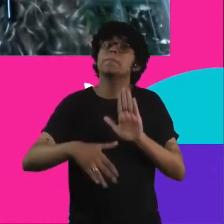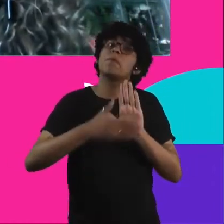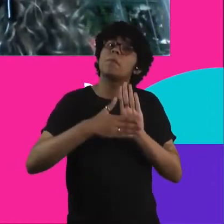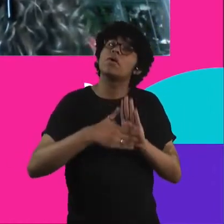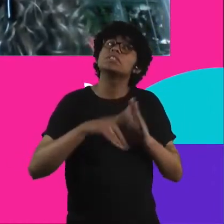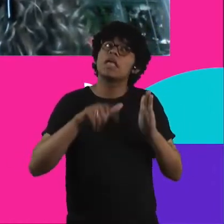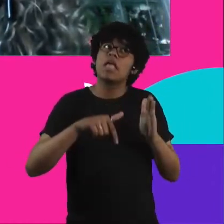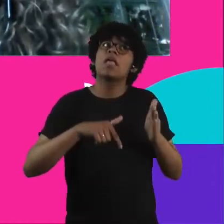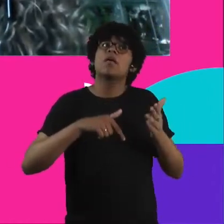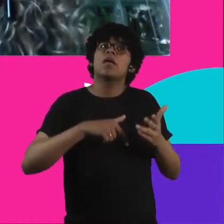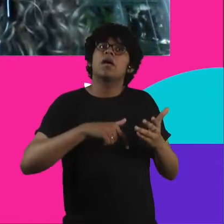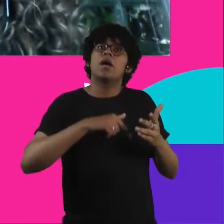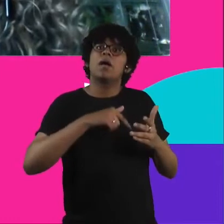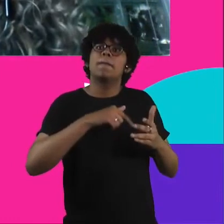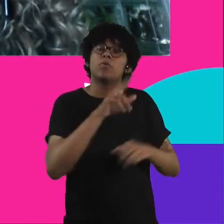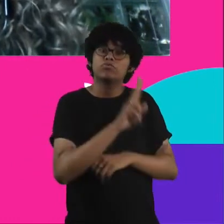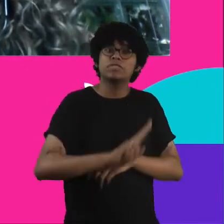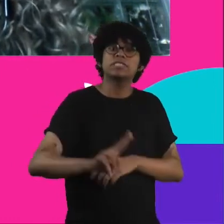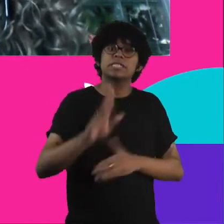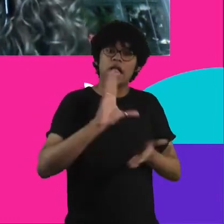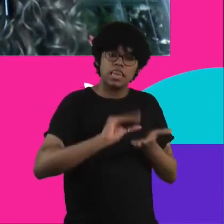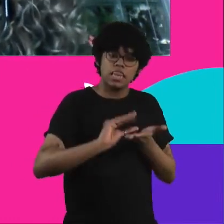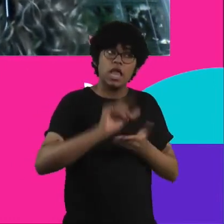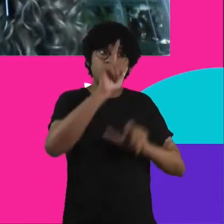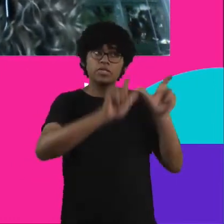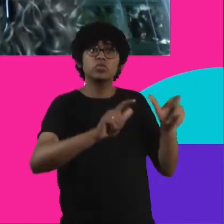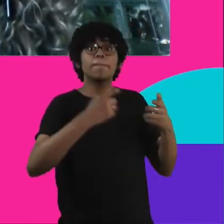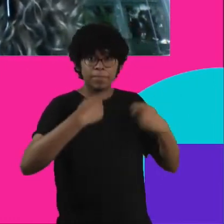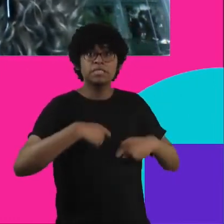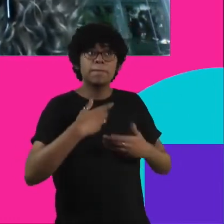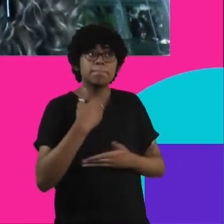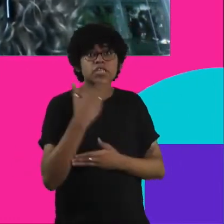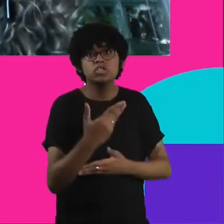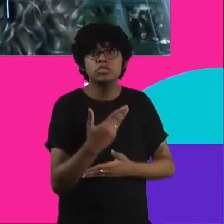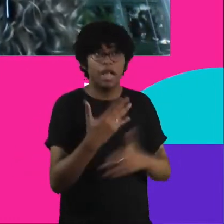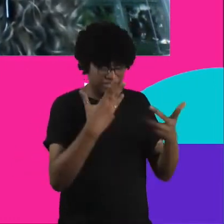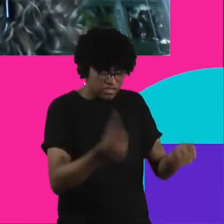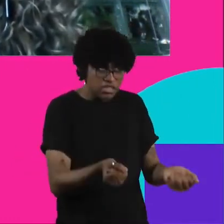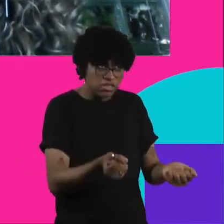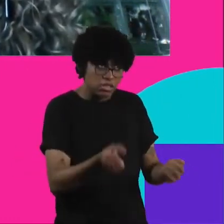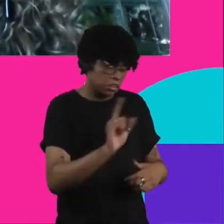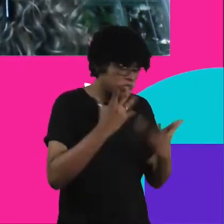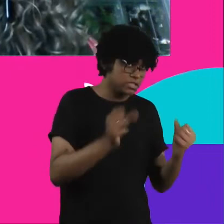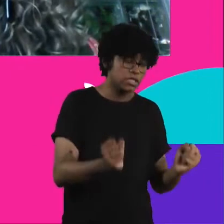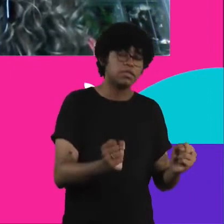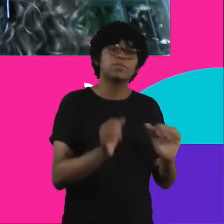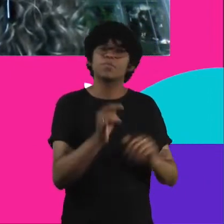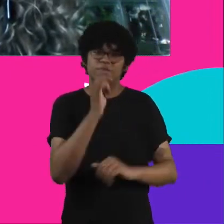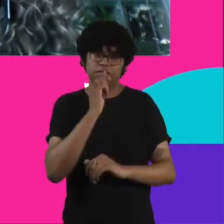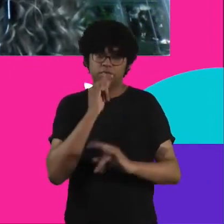indivíduos, que a gente tem que, de alguma forma, pedir a permissão para utilizar isso. Se é um órgão de saúde no Brasil,